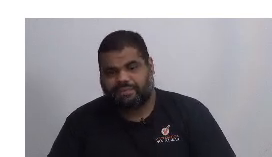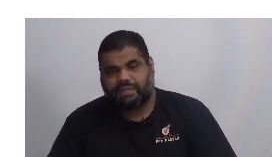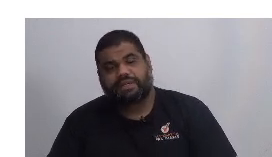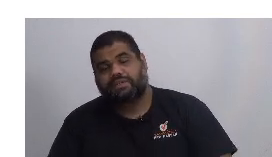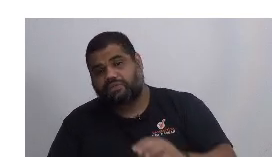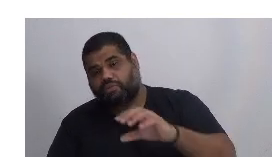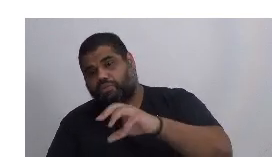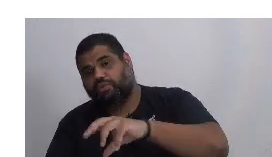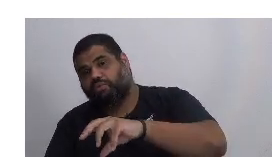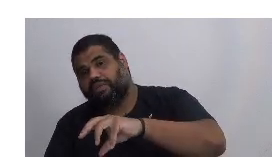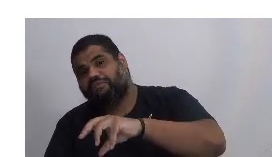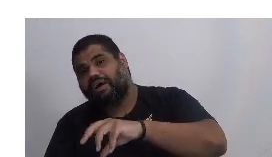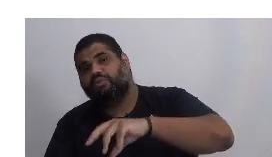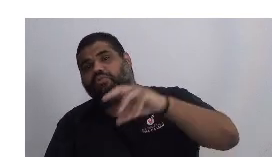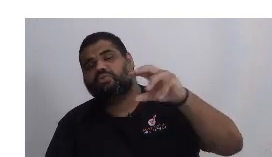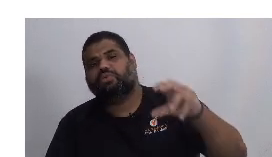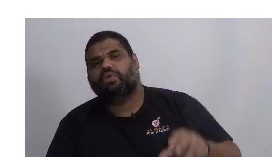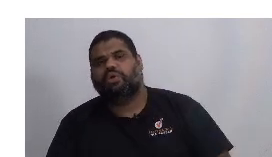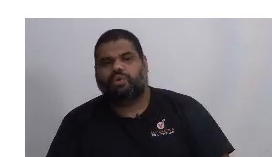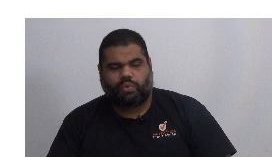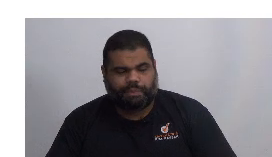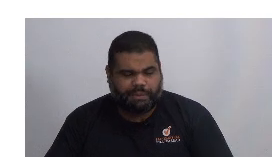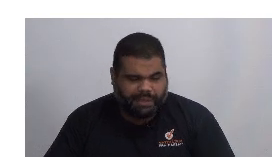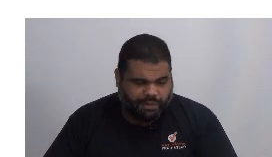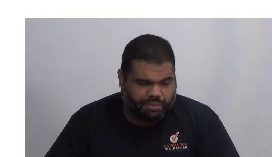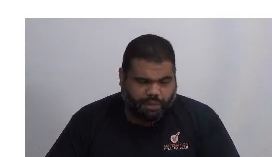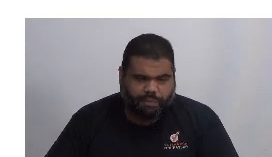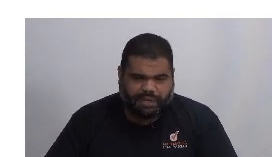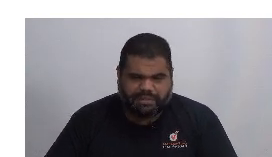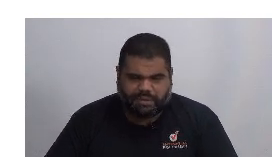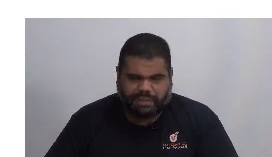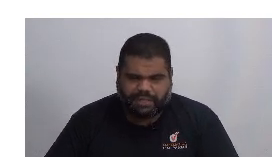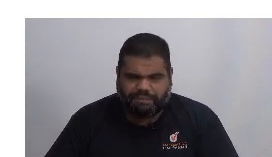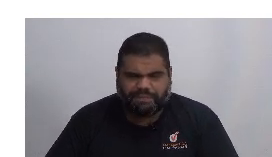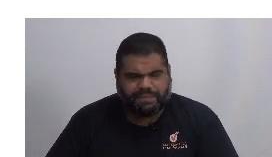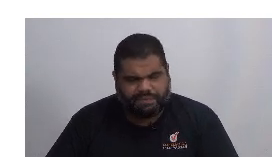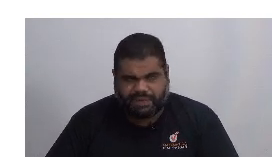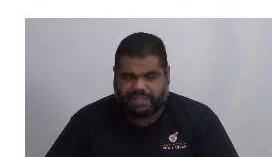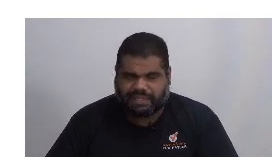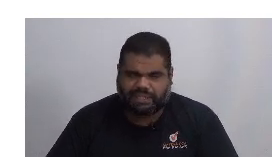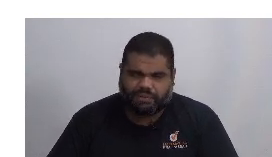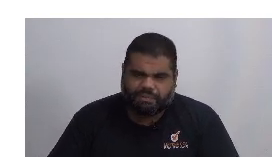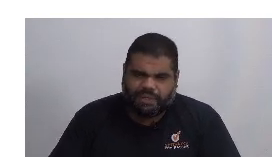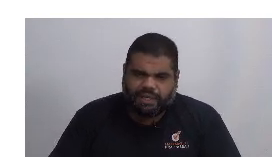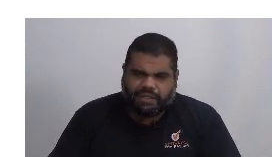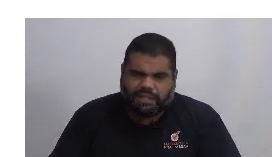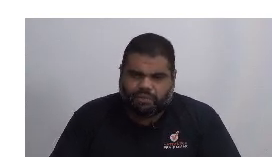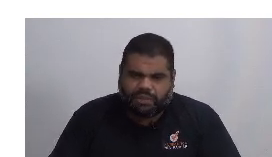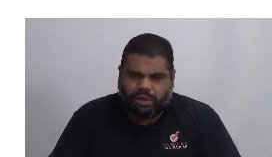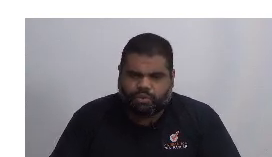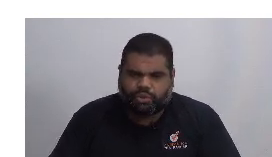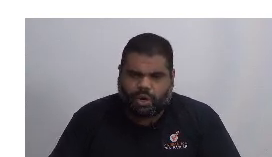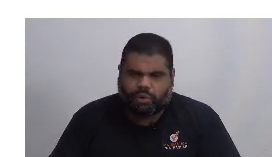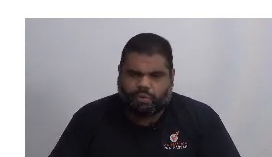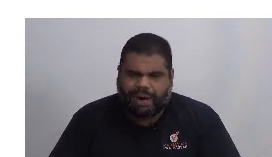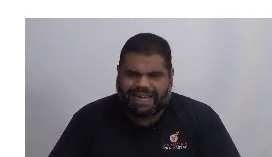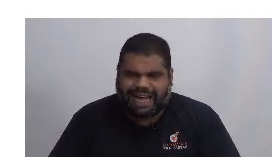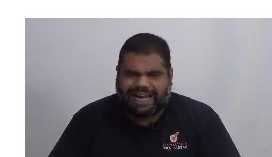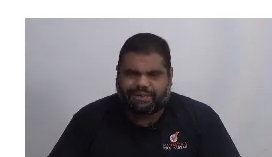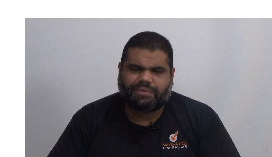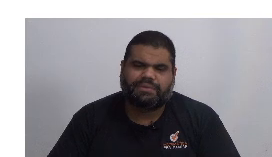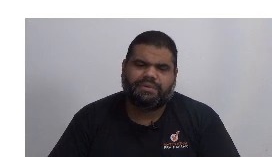Verdadeiro. Se o segundo é falso, o primeiro só pode ser o que? Verdadeiro. Então, não